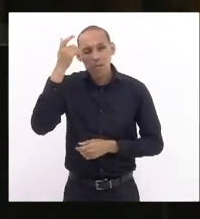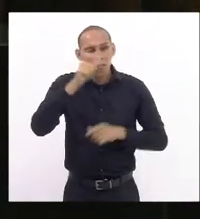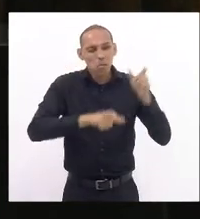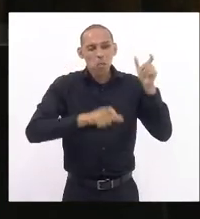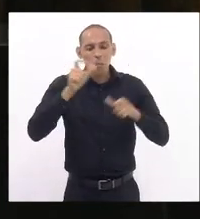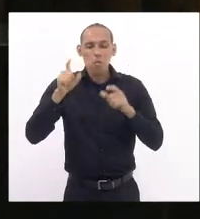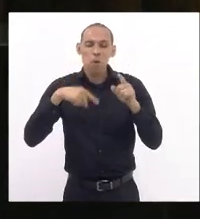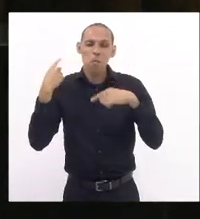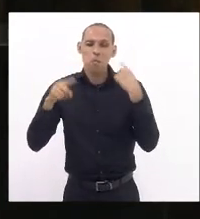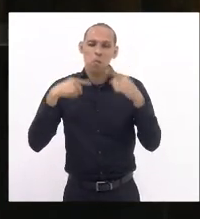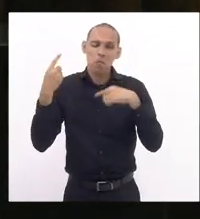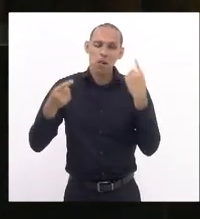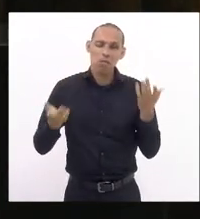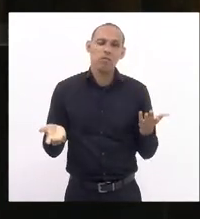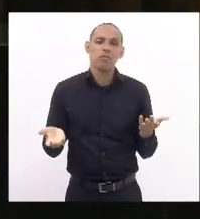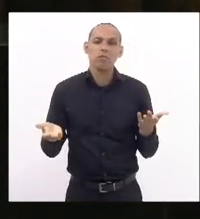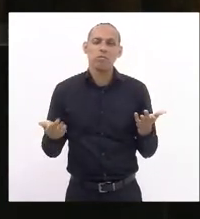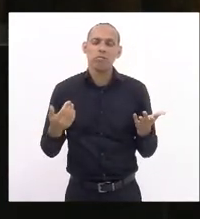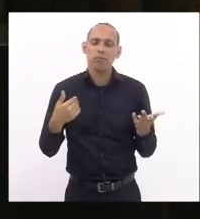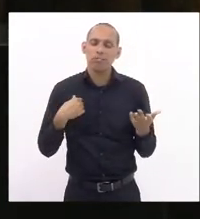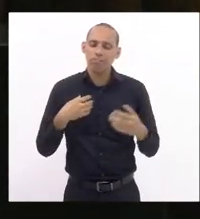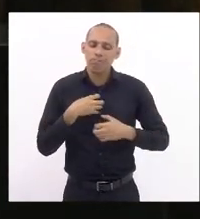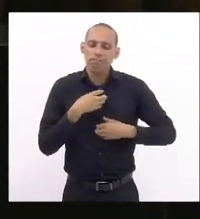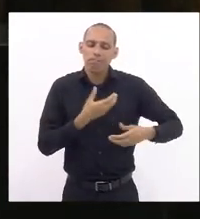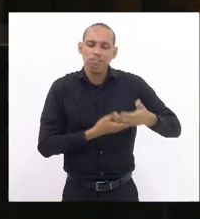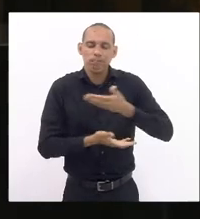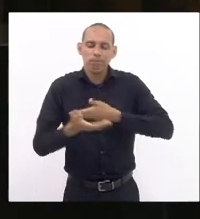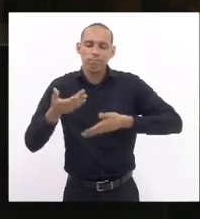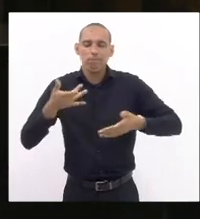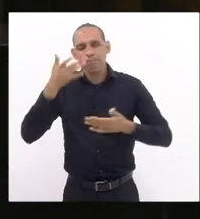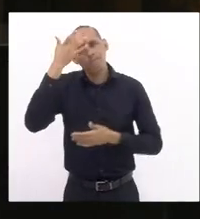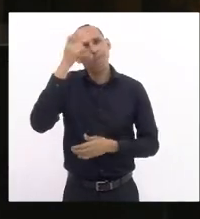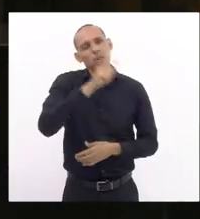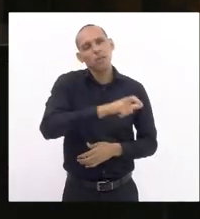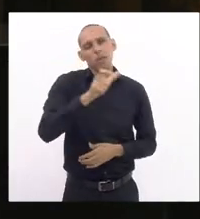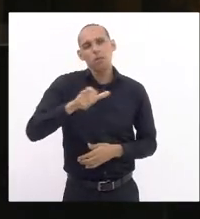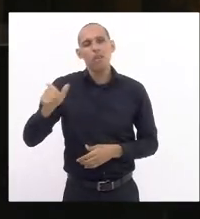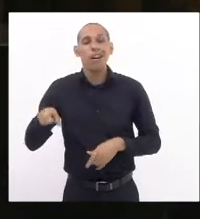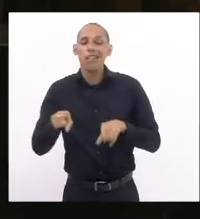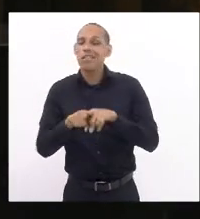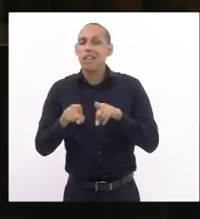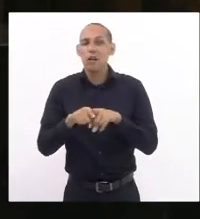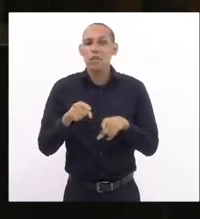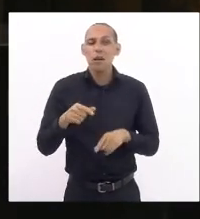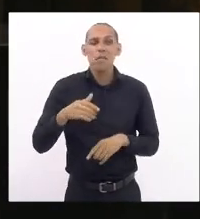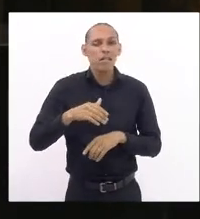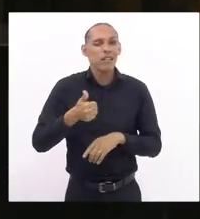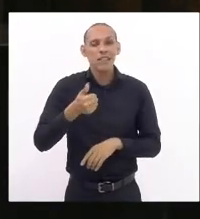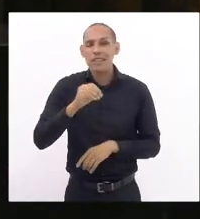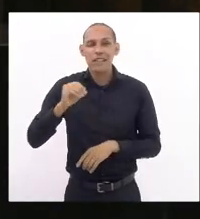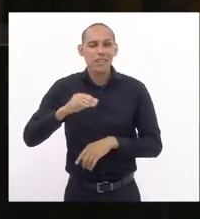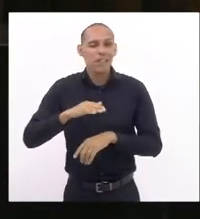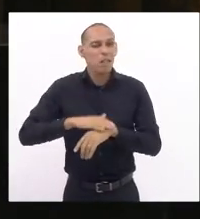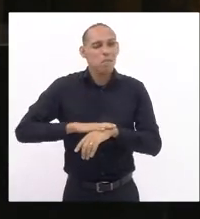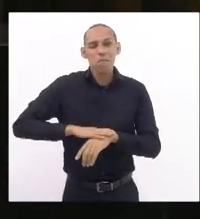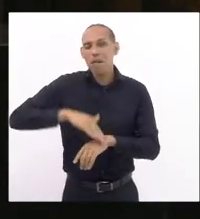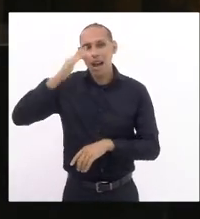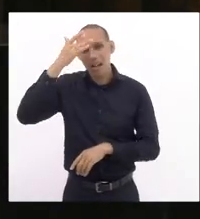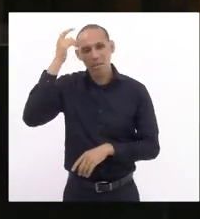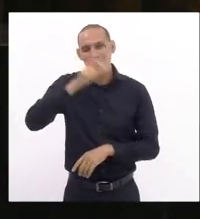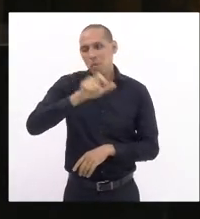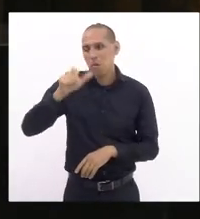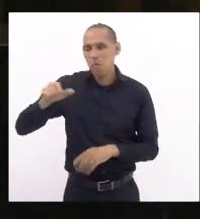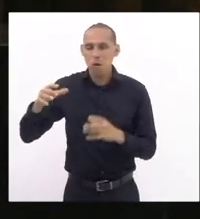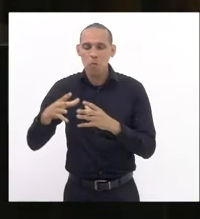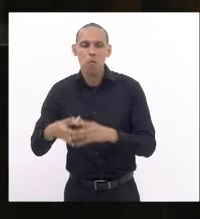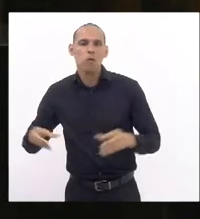pessoas mortas, e aqui deixo a minha solidariedade a essas pessoas, e outra, uma centena de pessoas desaparecidas. Ou